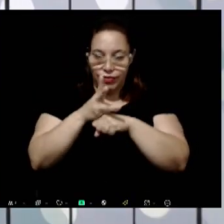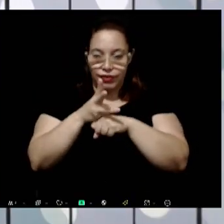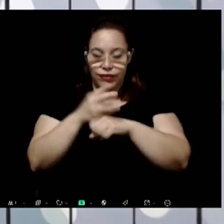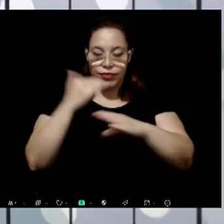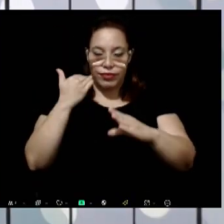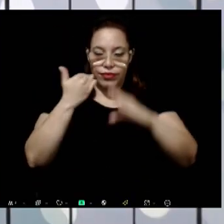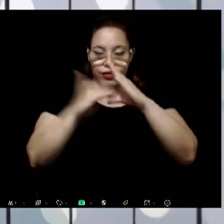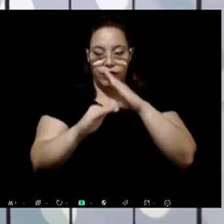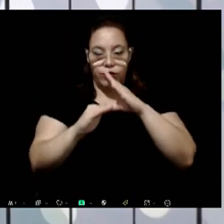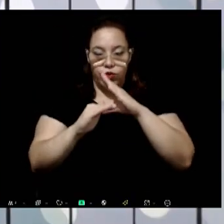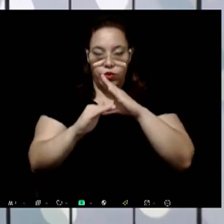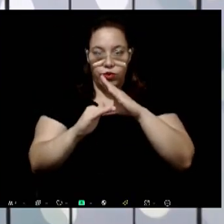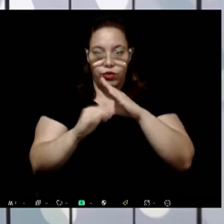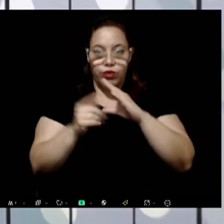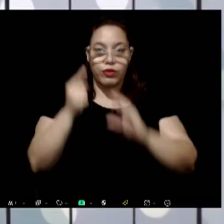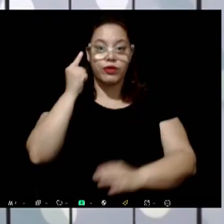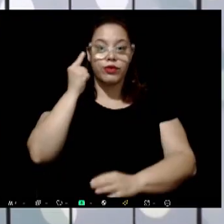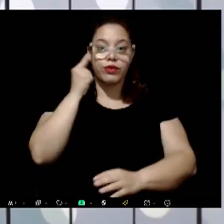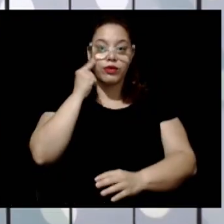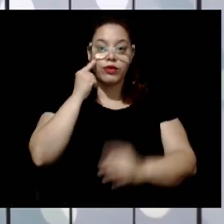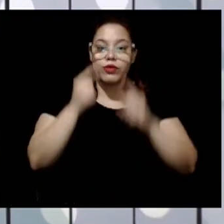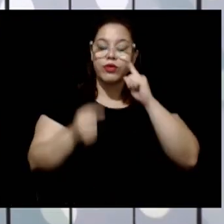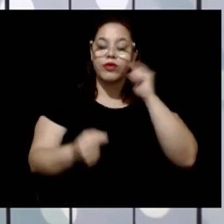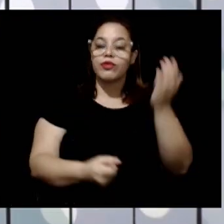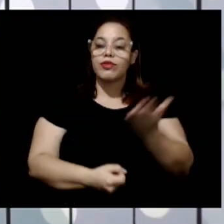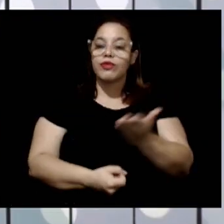O DDD é o 19, o número é o